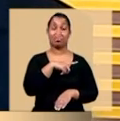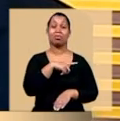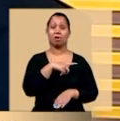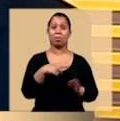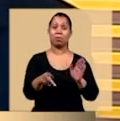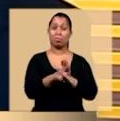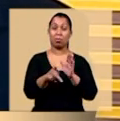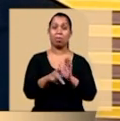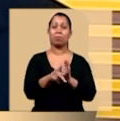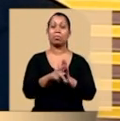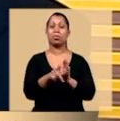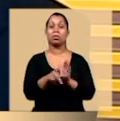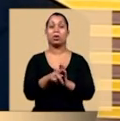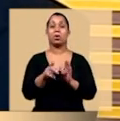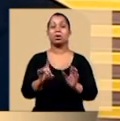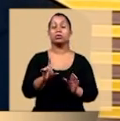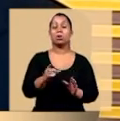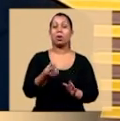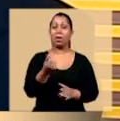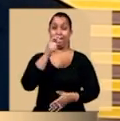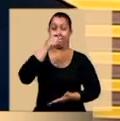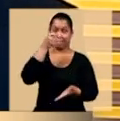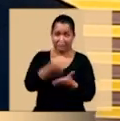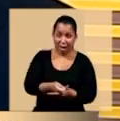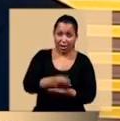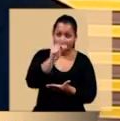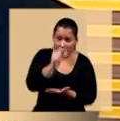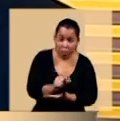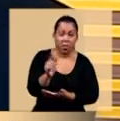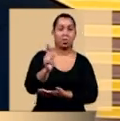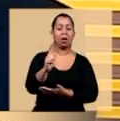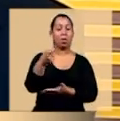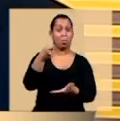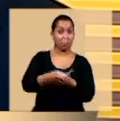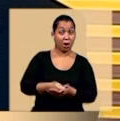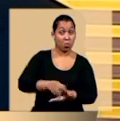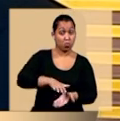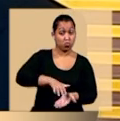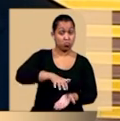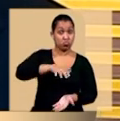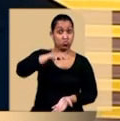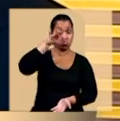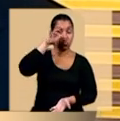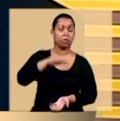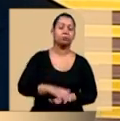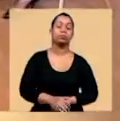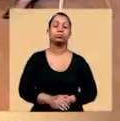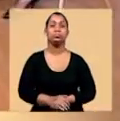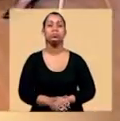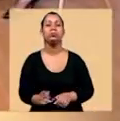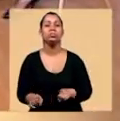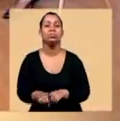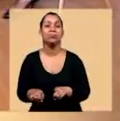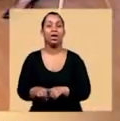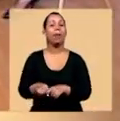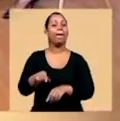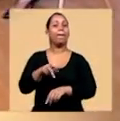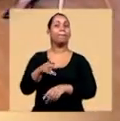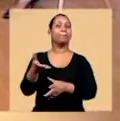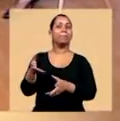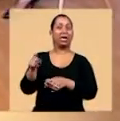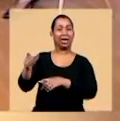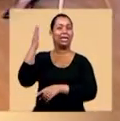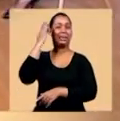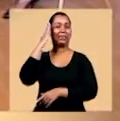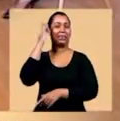aquilatar é que está exatamente o efeito pedagógico, porque não vem indenização baixa. Nesses casos, não. Nesses casos. Nos outros casos, o pedagógico,